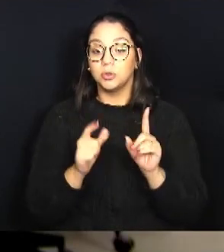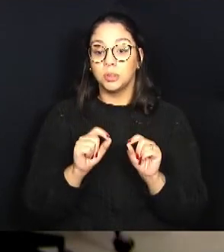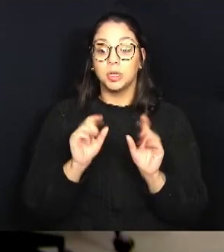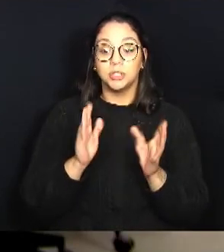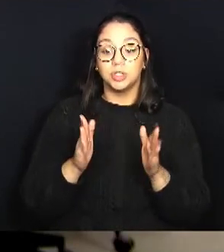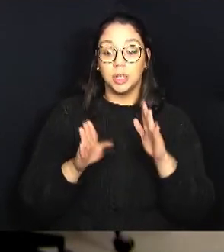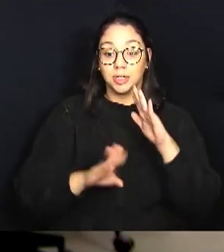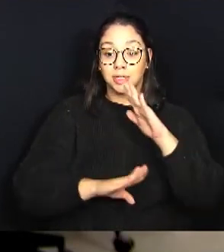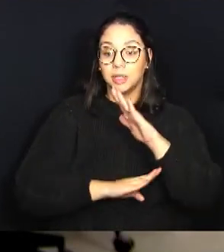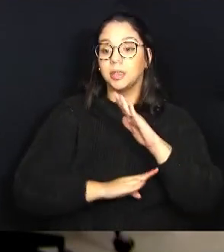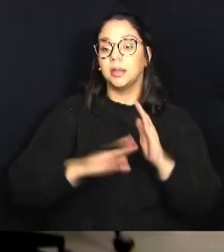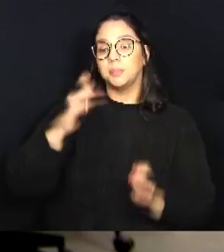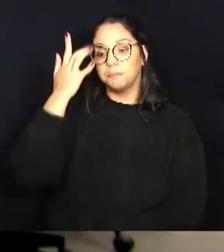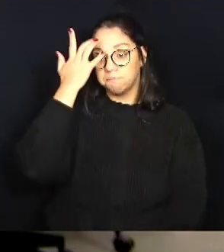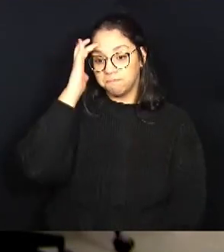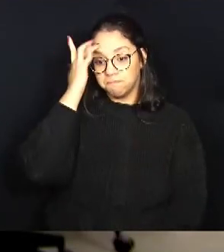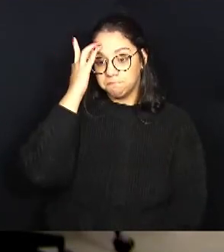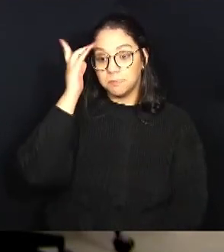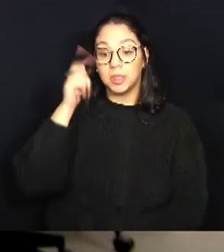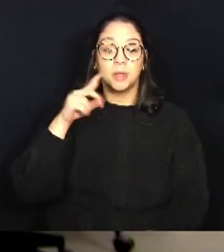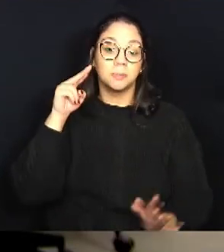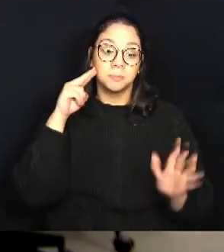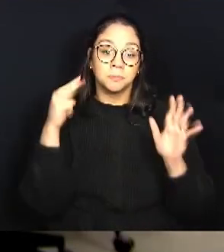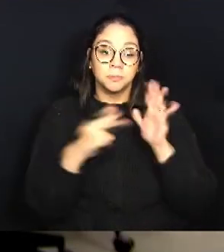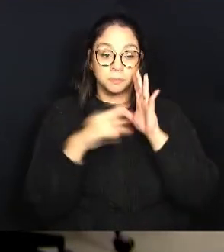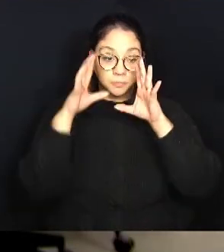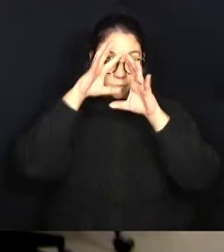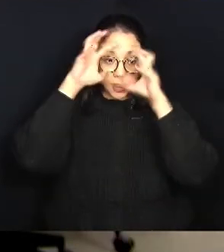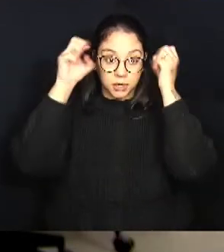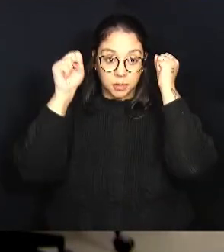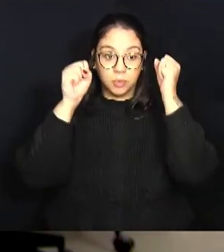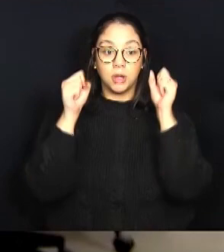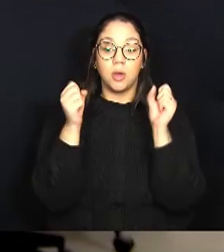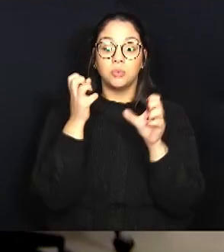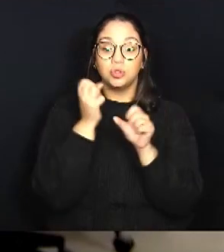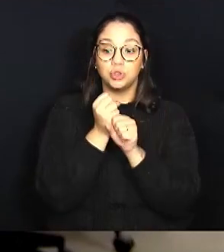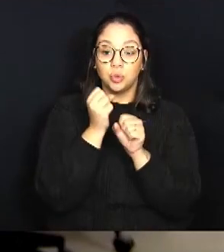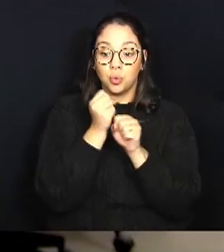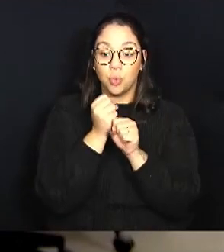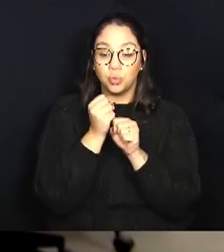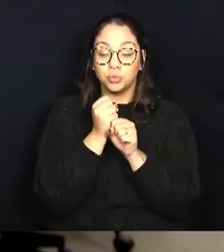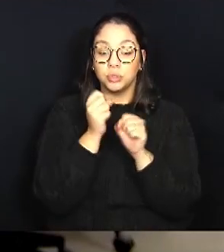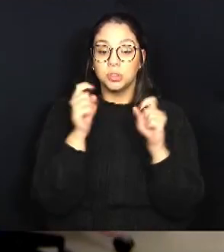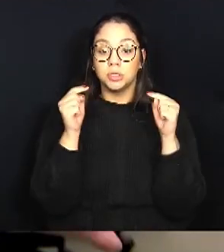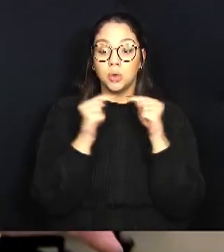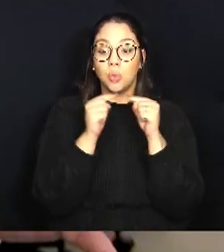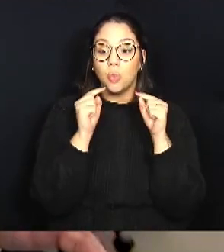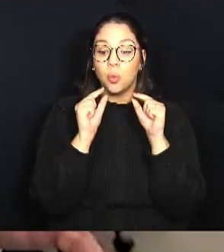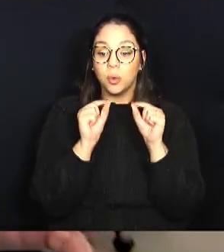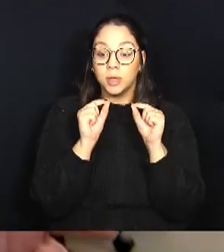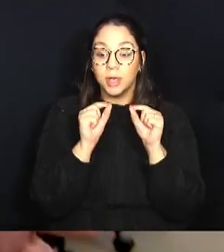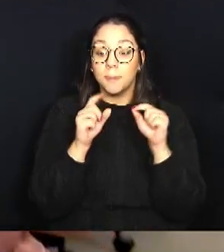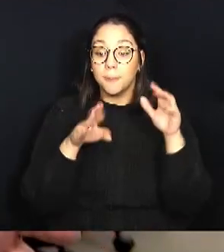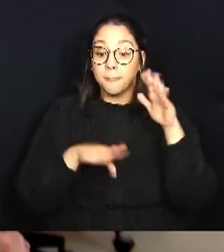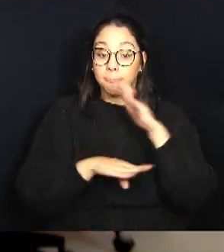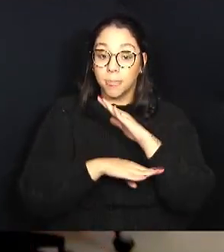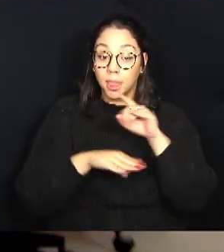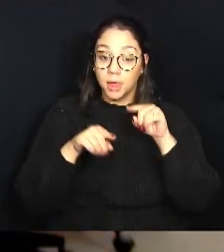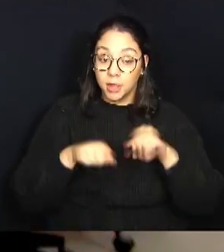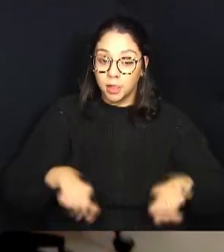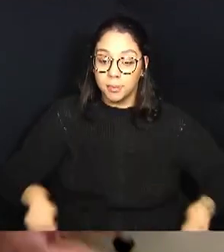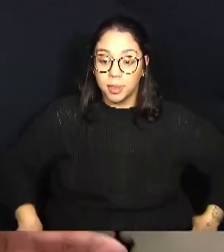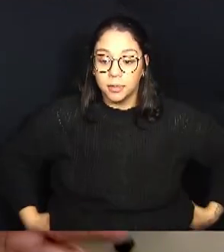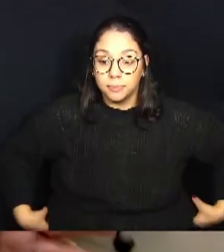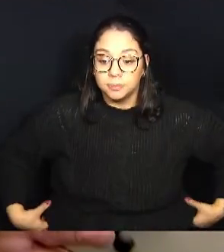da Câmara, inclusive reconhecida pelo próprio Tribunal de Contas, no sentido de que a Câmara de Campinas